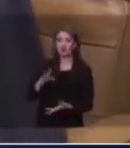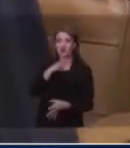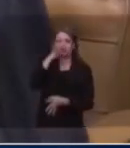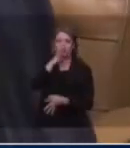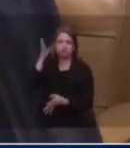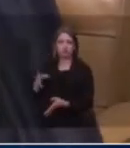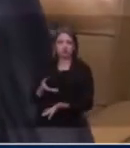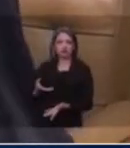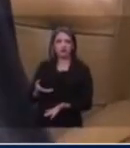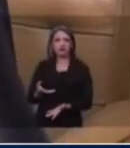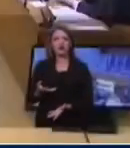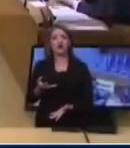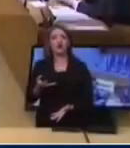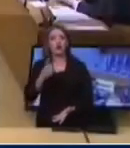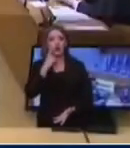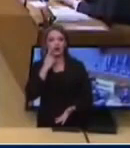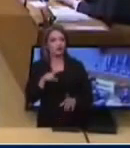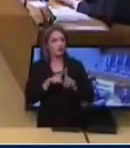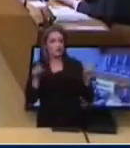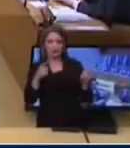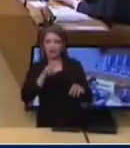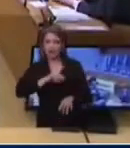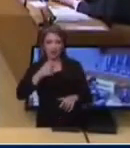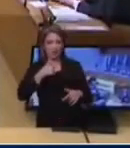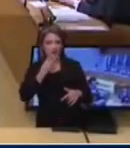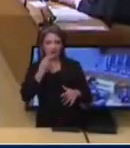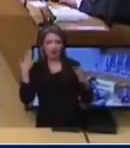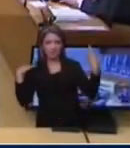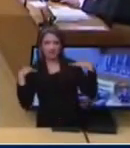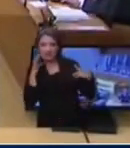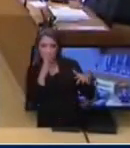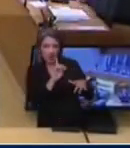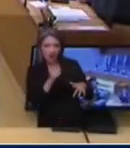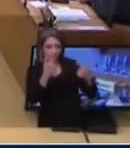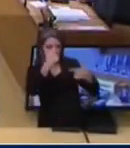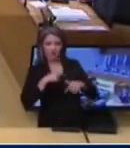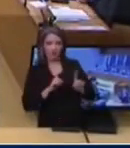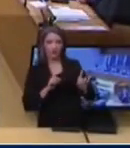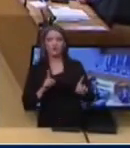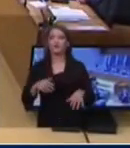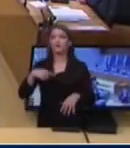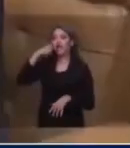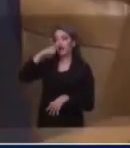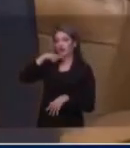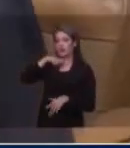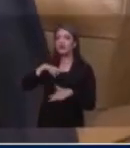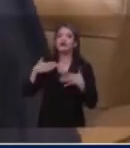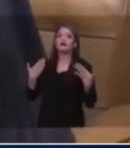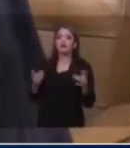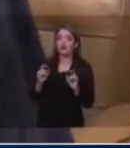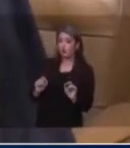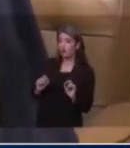8 de janeiro. Ele não disse com todas as letras, ele fala para o Alexandre de Moraes: não coloque palavras na minha boca. Mas é só a gente ouvir o